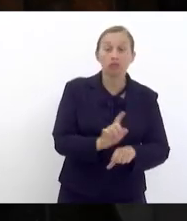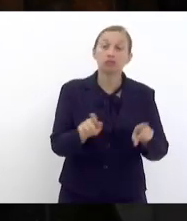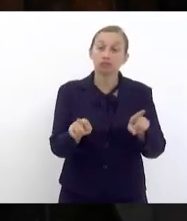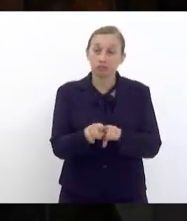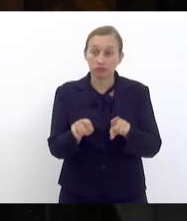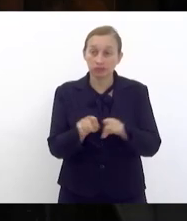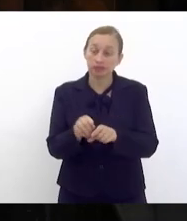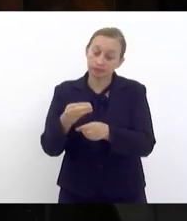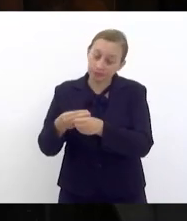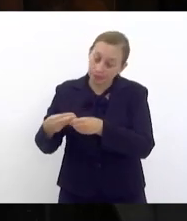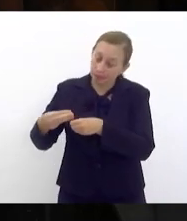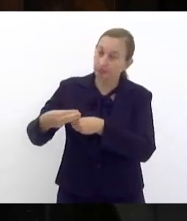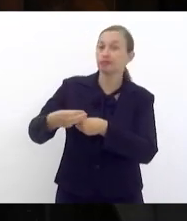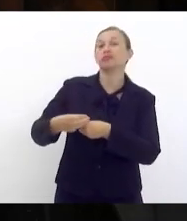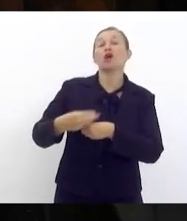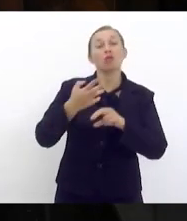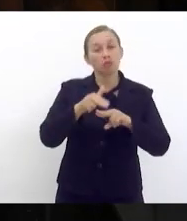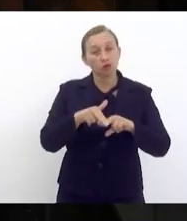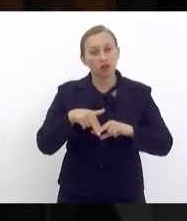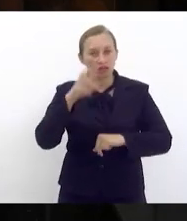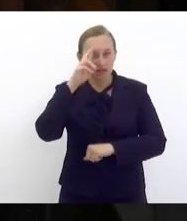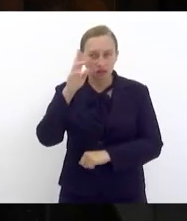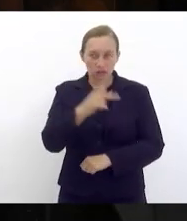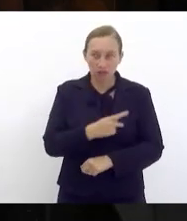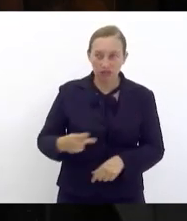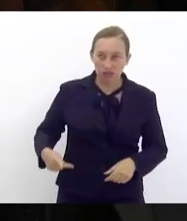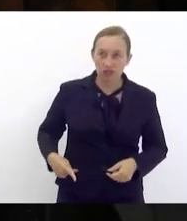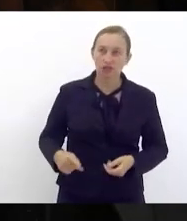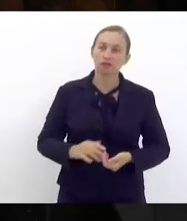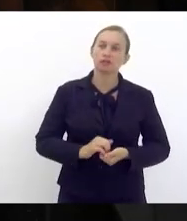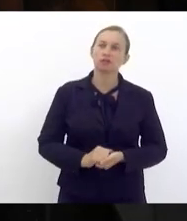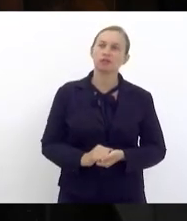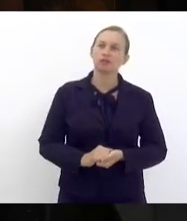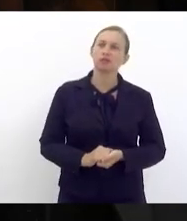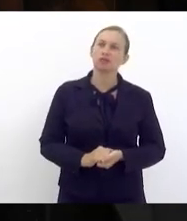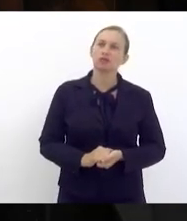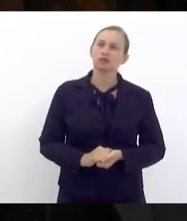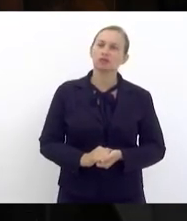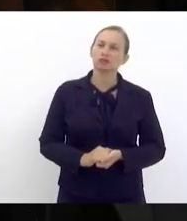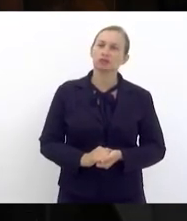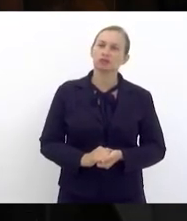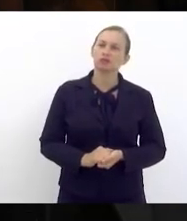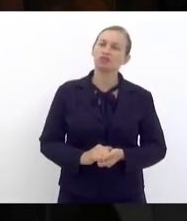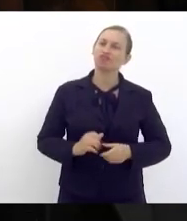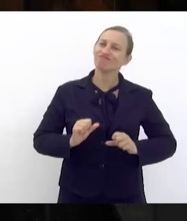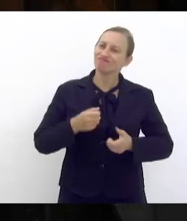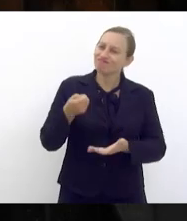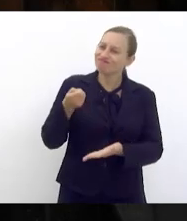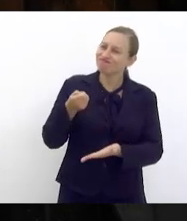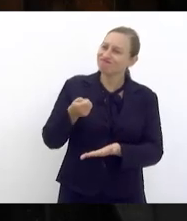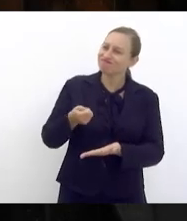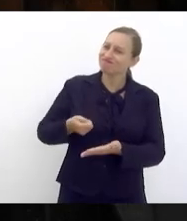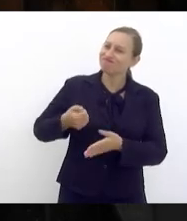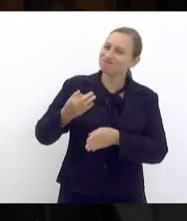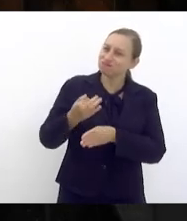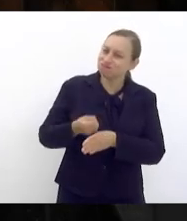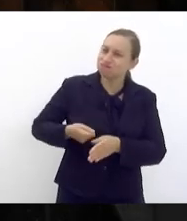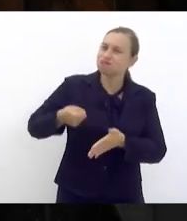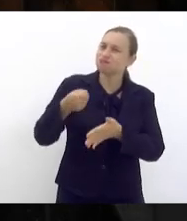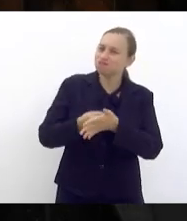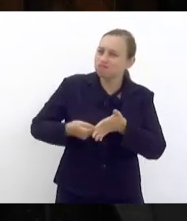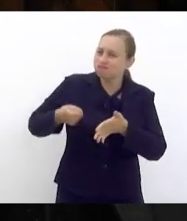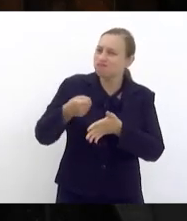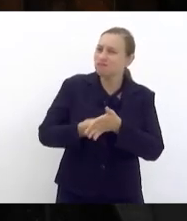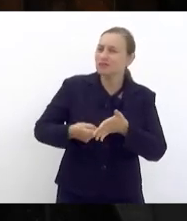para os municípios. Por isso, senhor presidente, é que eu insisto em afirmar,